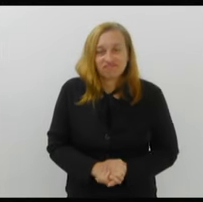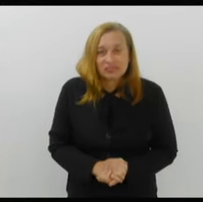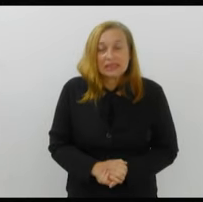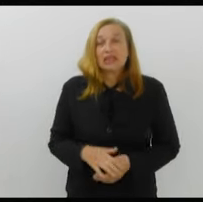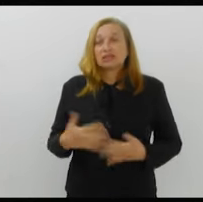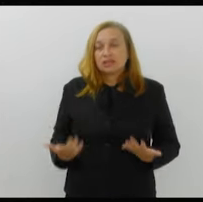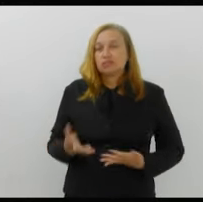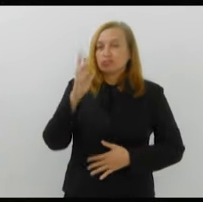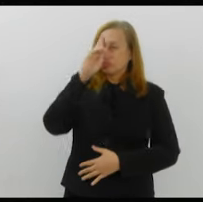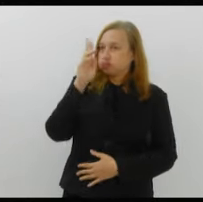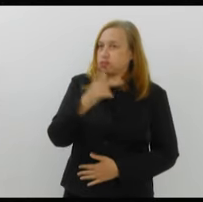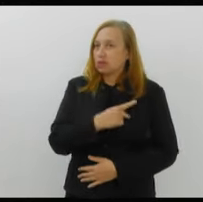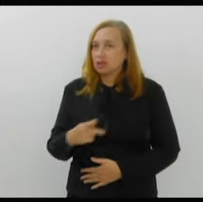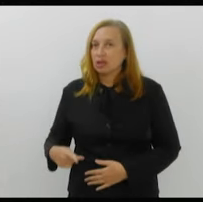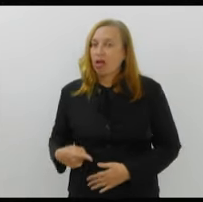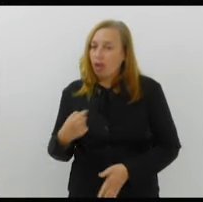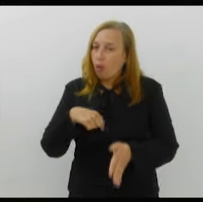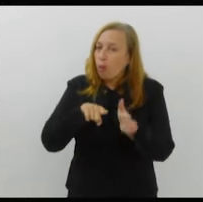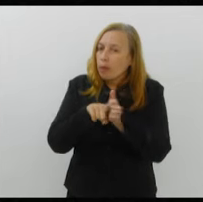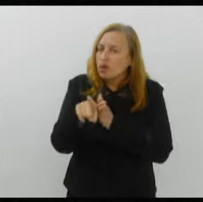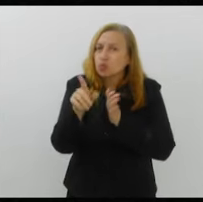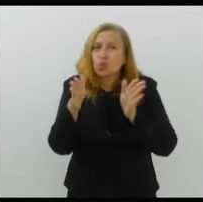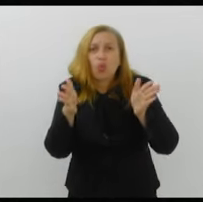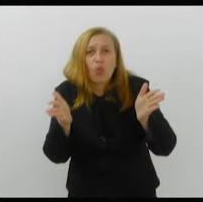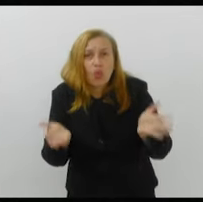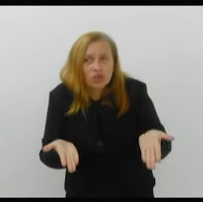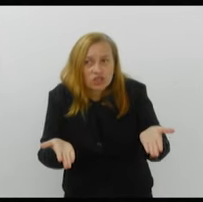senhor presidente, eu pergunto hoje,